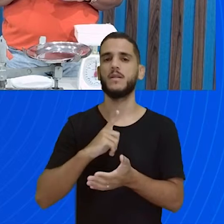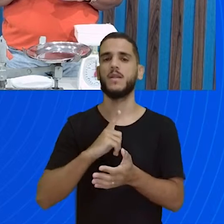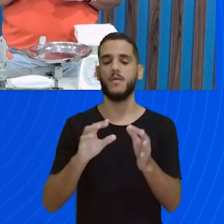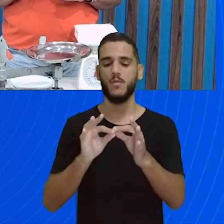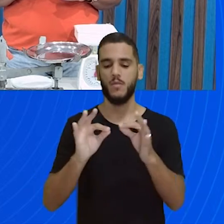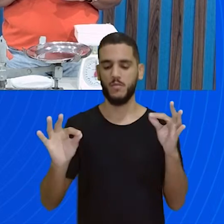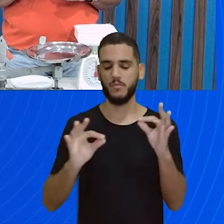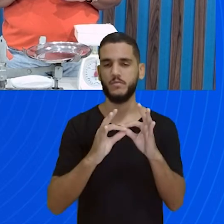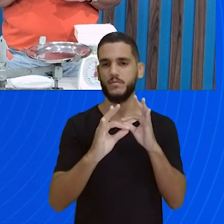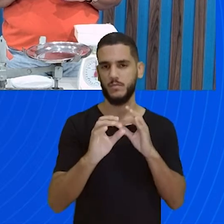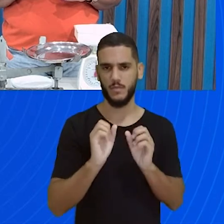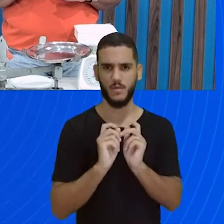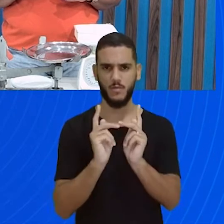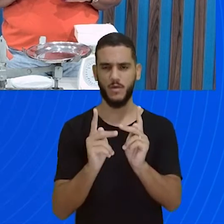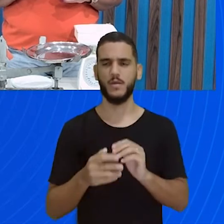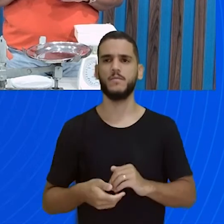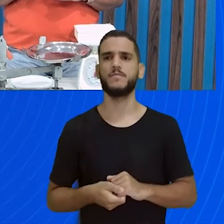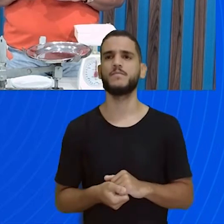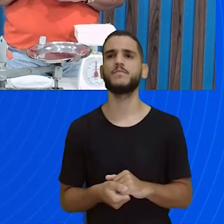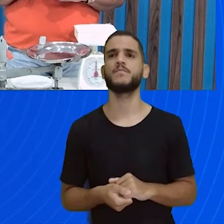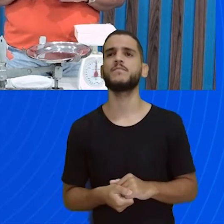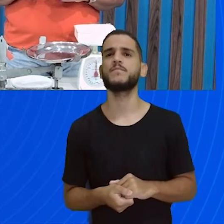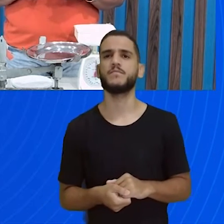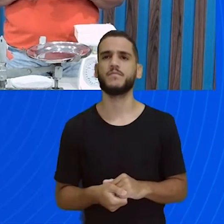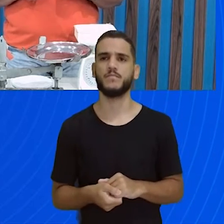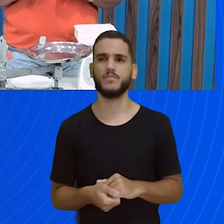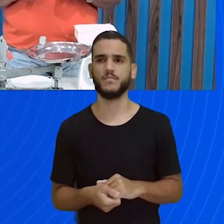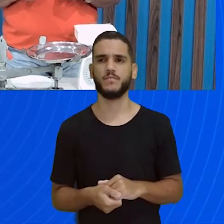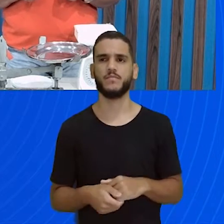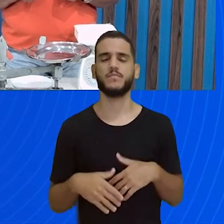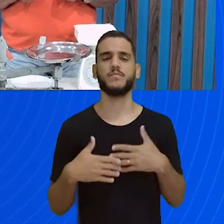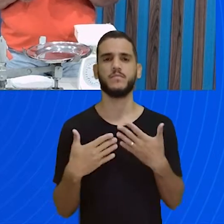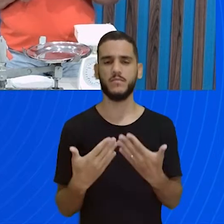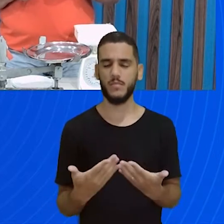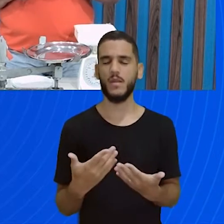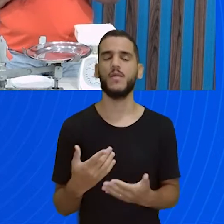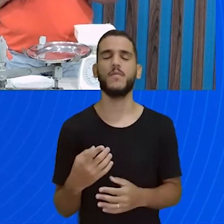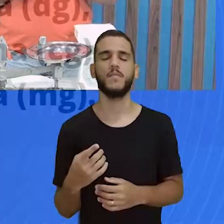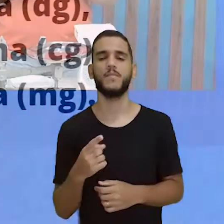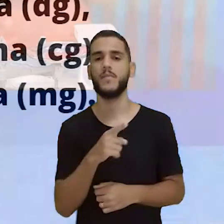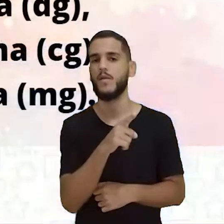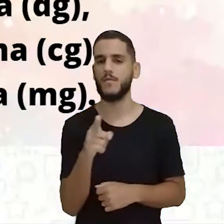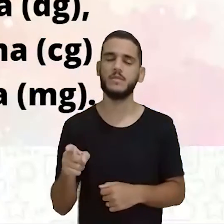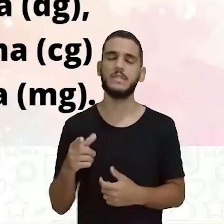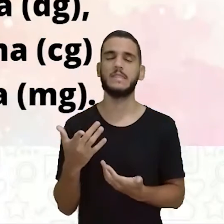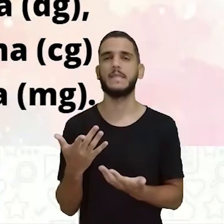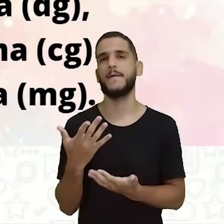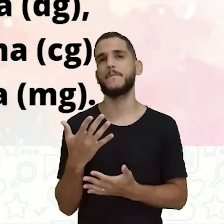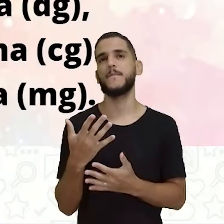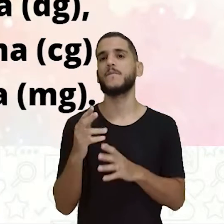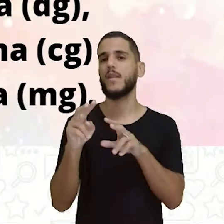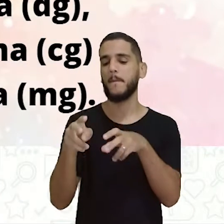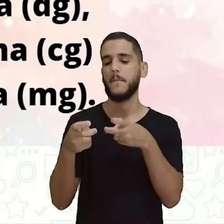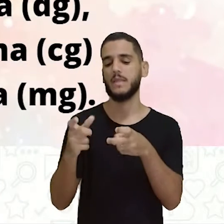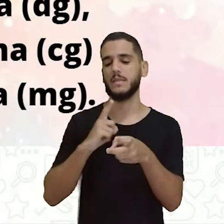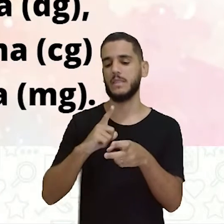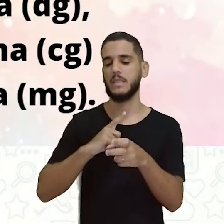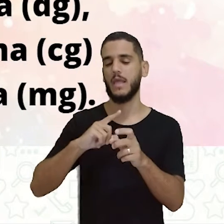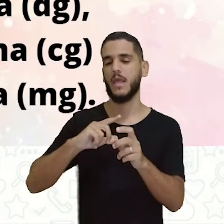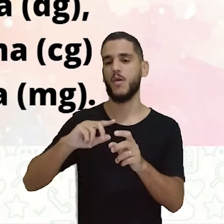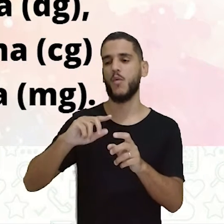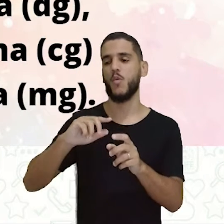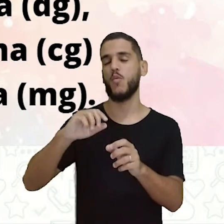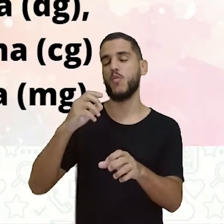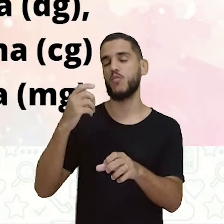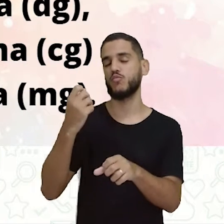medidas, tá? Então, quando você encontra os múltiplos do grama, né,